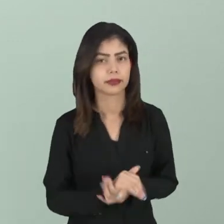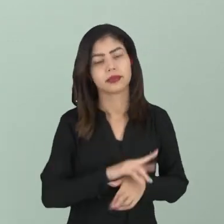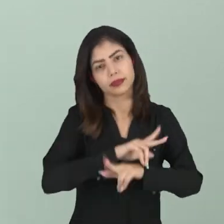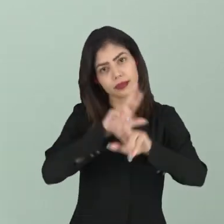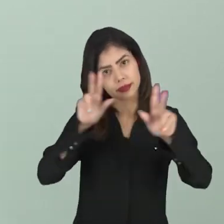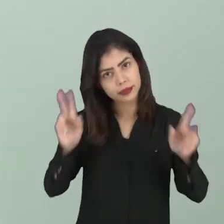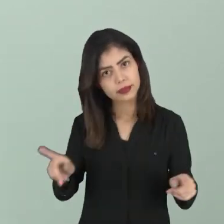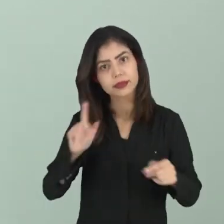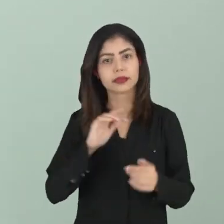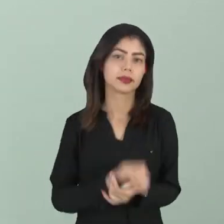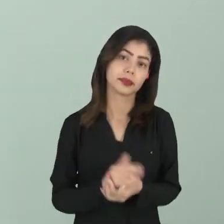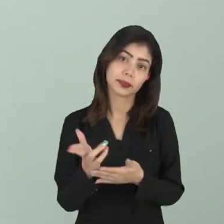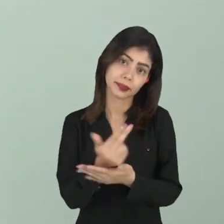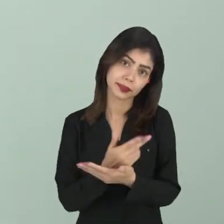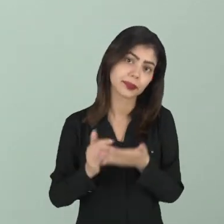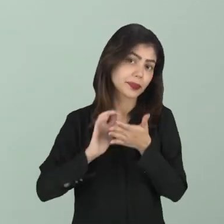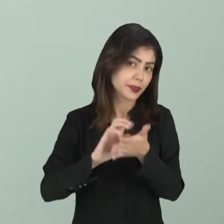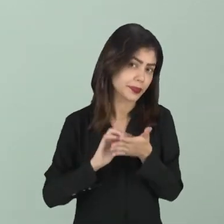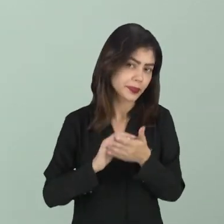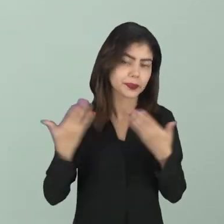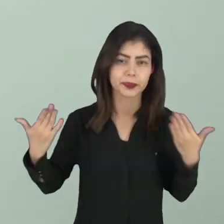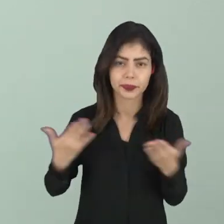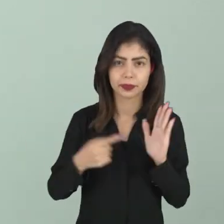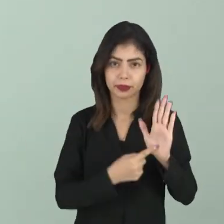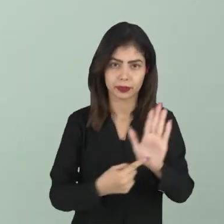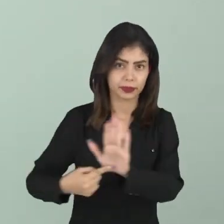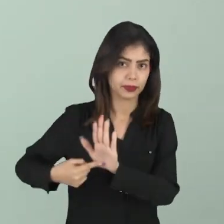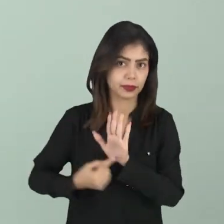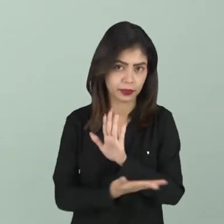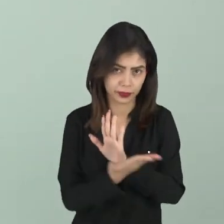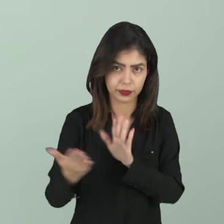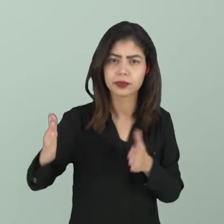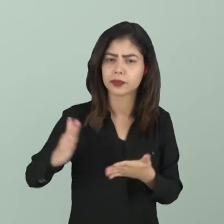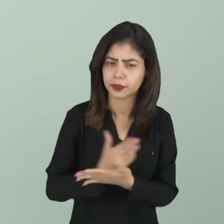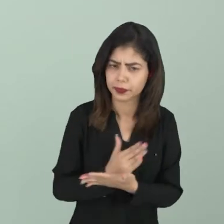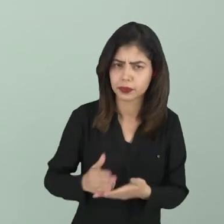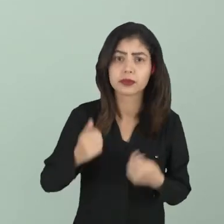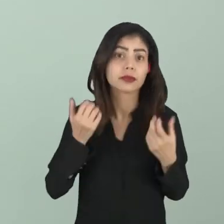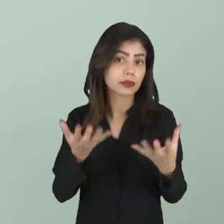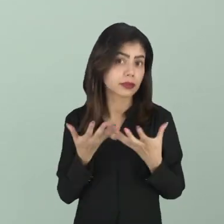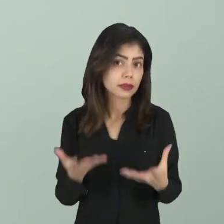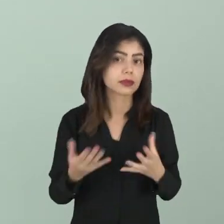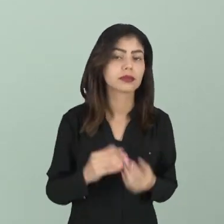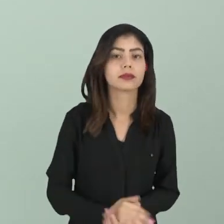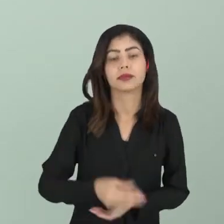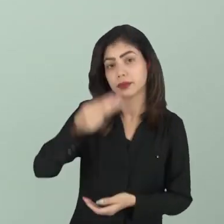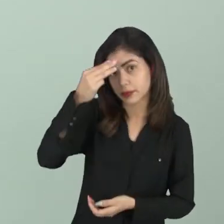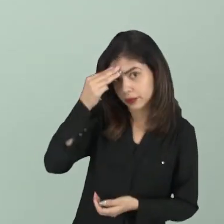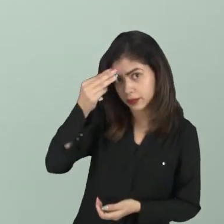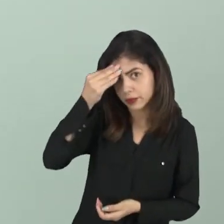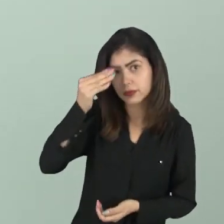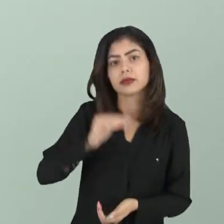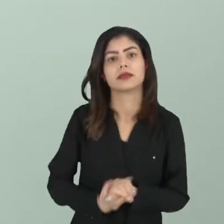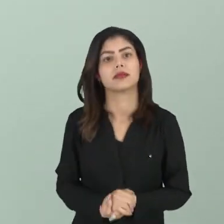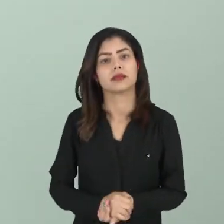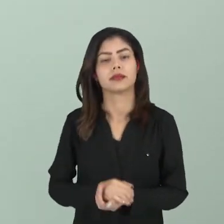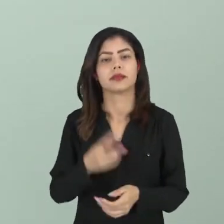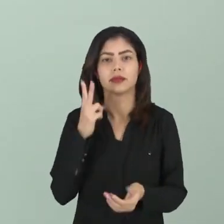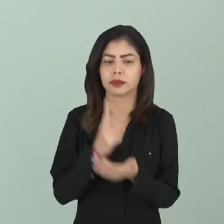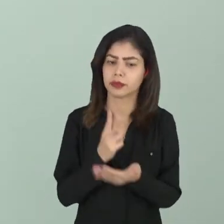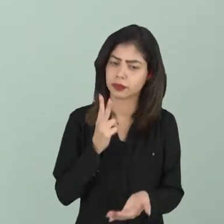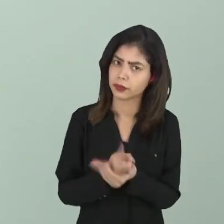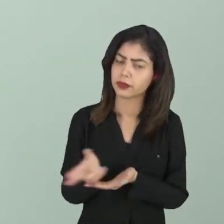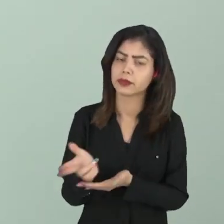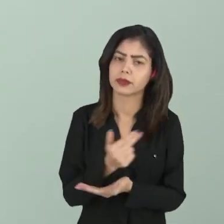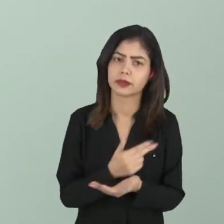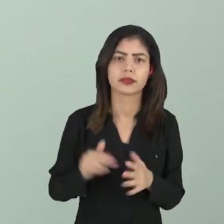Tem vários tipos de arte digital. Hoje nós apresentamos para vocês algumas e queremos frisar o stop motion, porque é uma arte